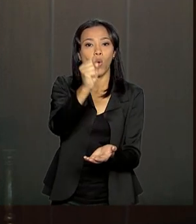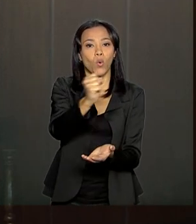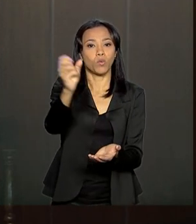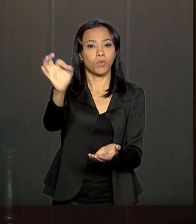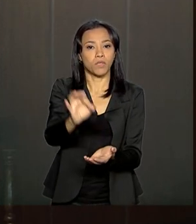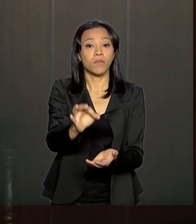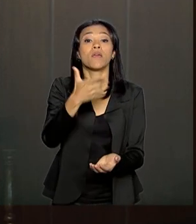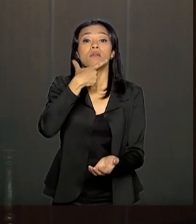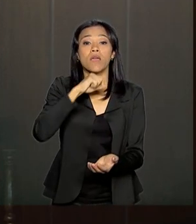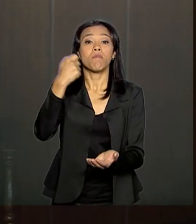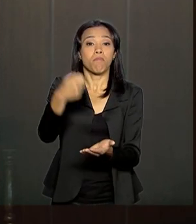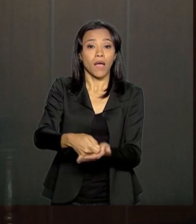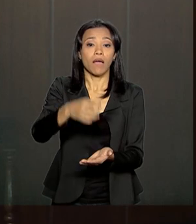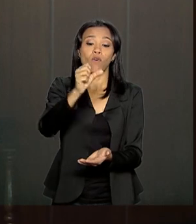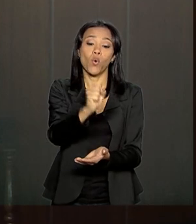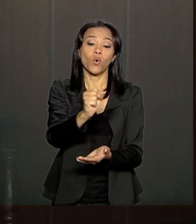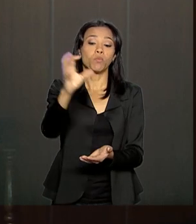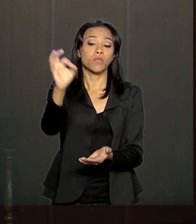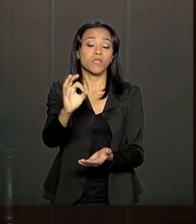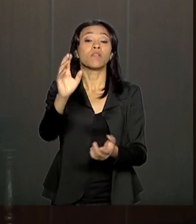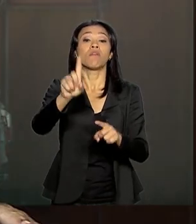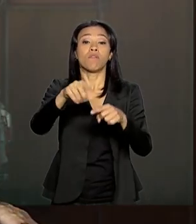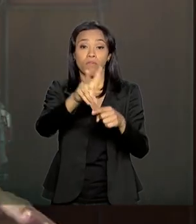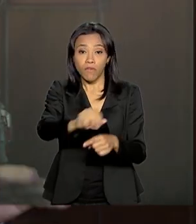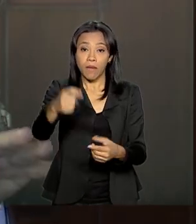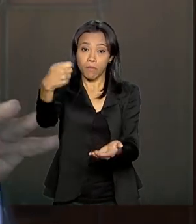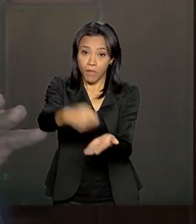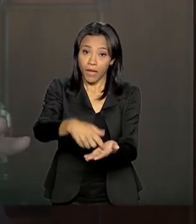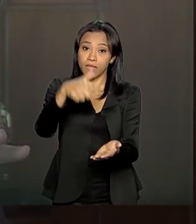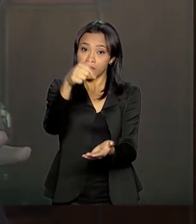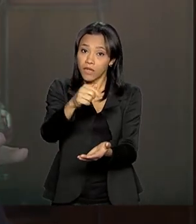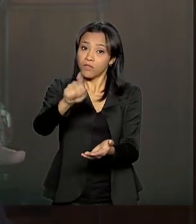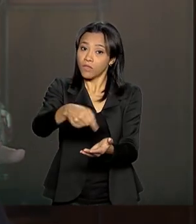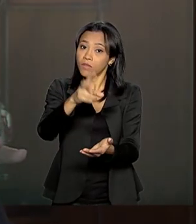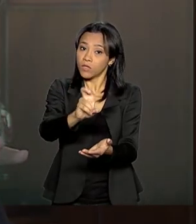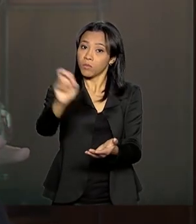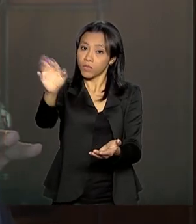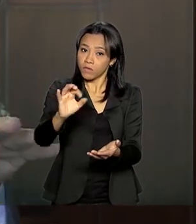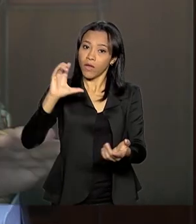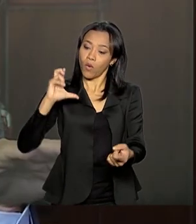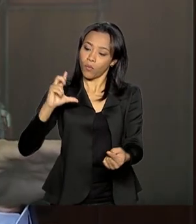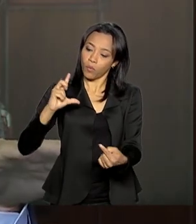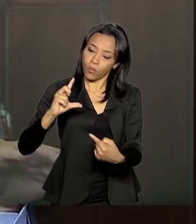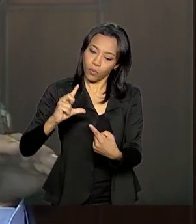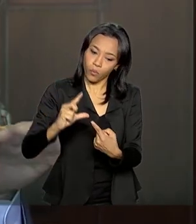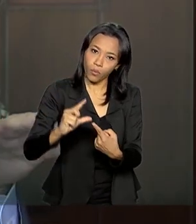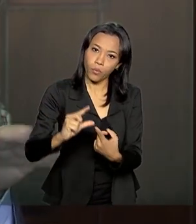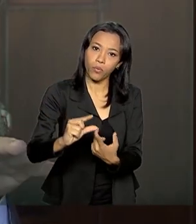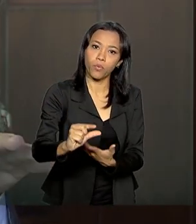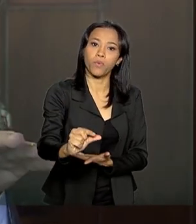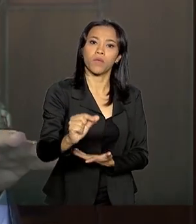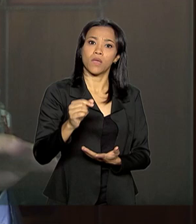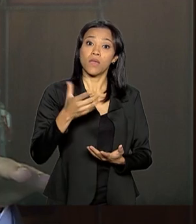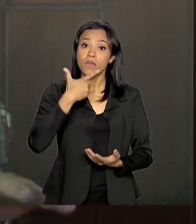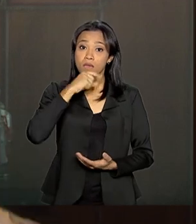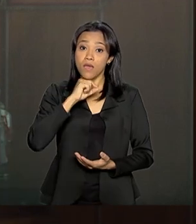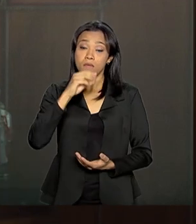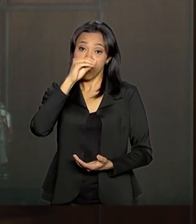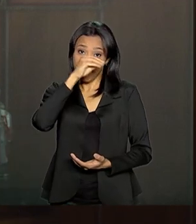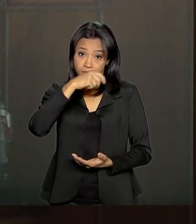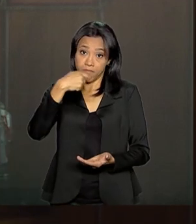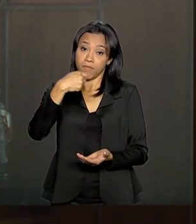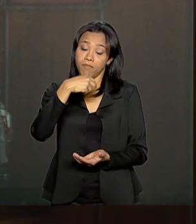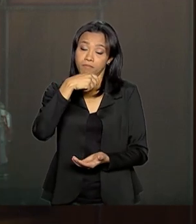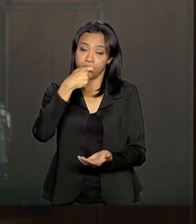pagava 8% vai pagar 7,5%. Então, quem ganha menos, está pagando ainda